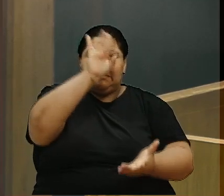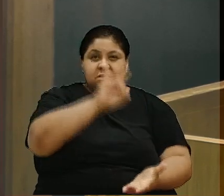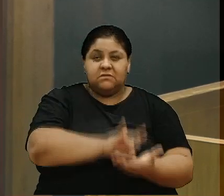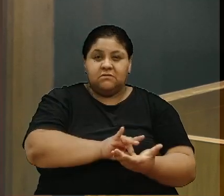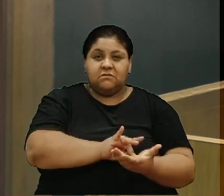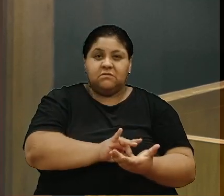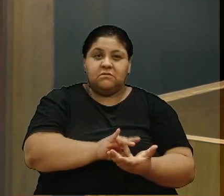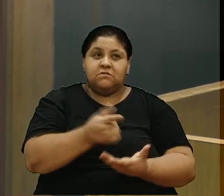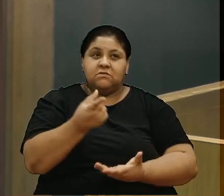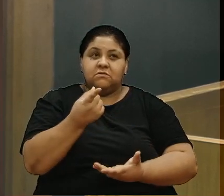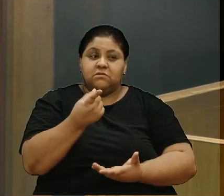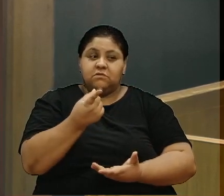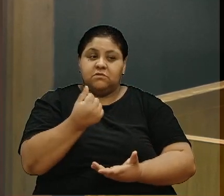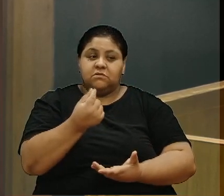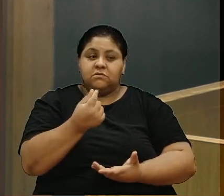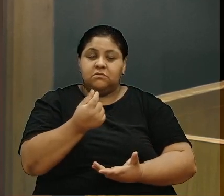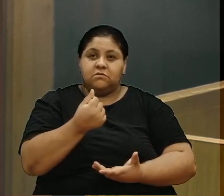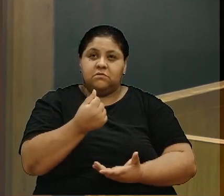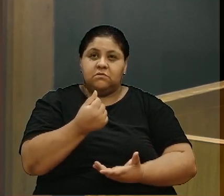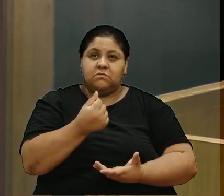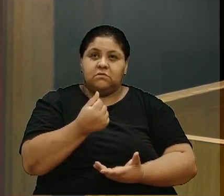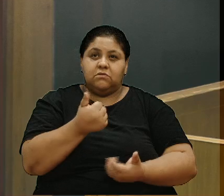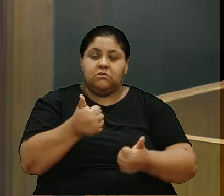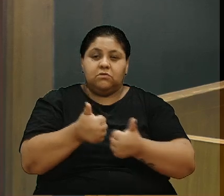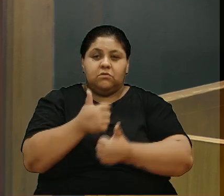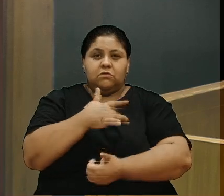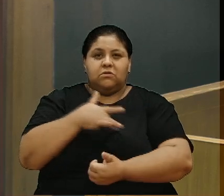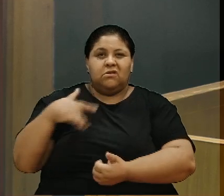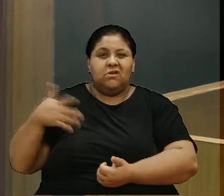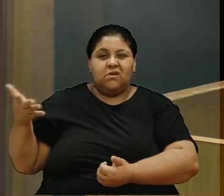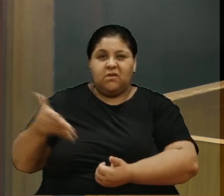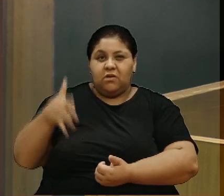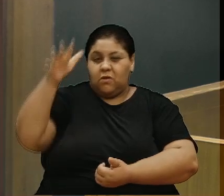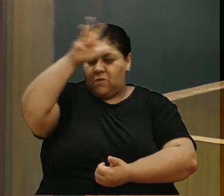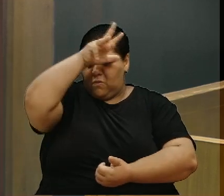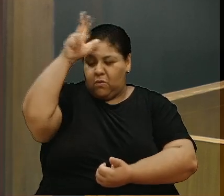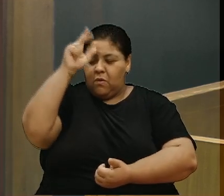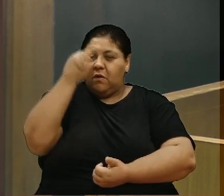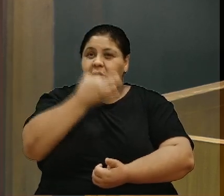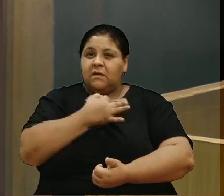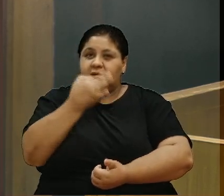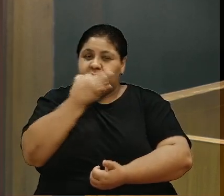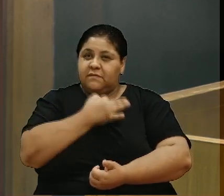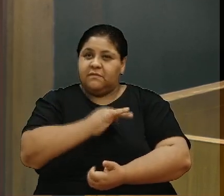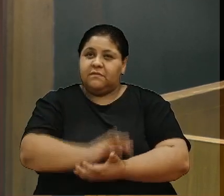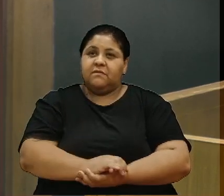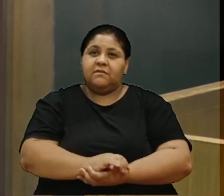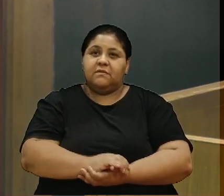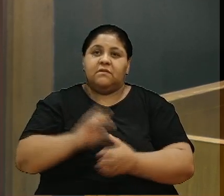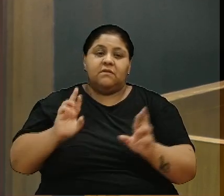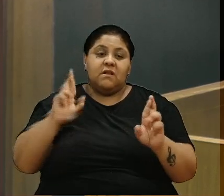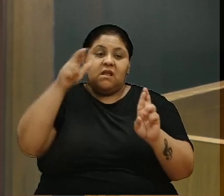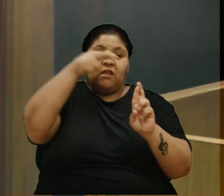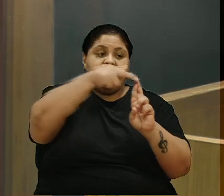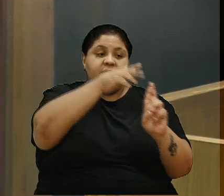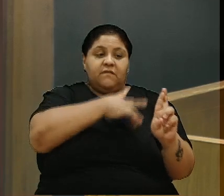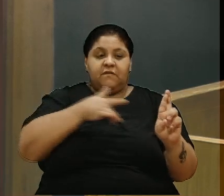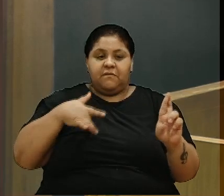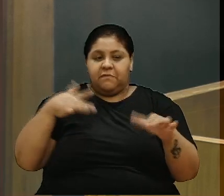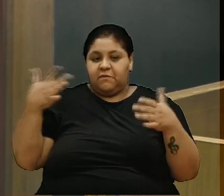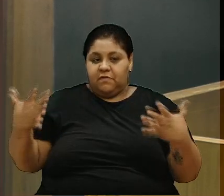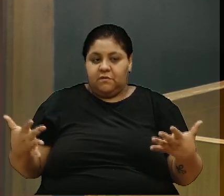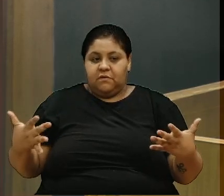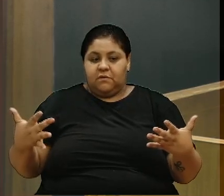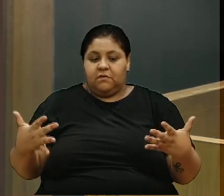no valor do recurso dispendido com saúde. Hoje, o município de Caxias do Sul, ele é a referência em saúde. Então,